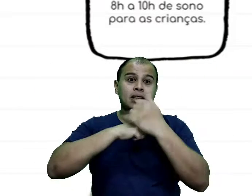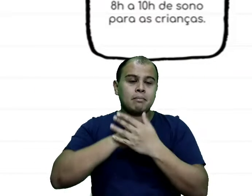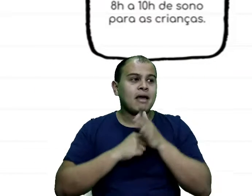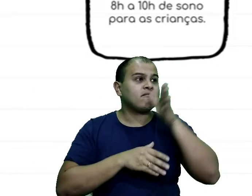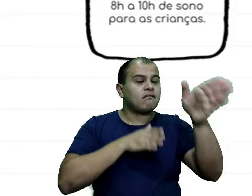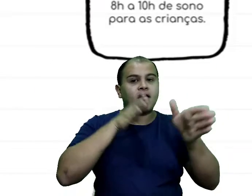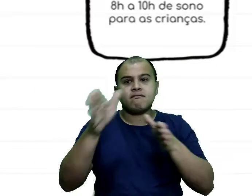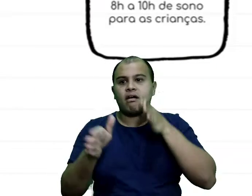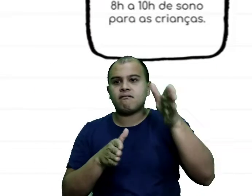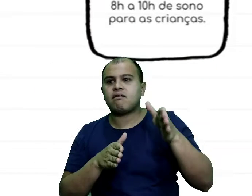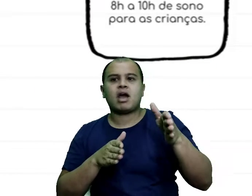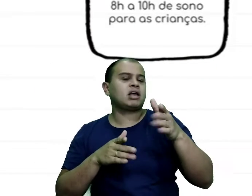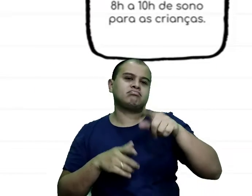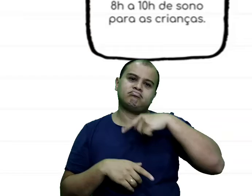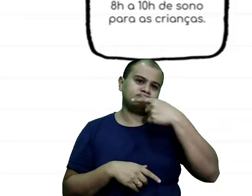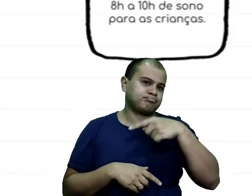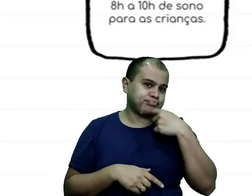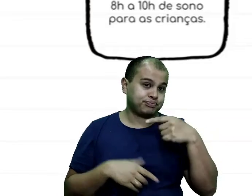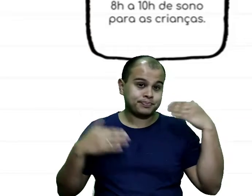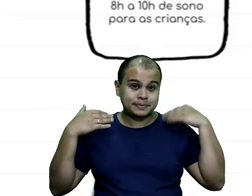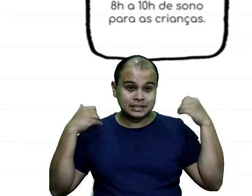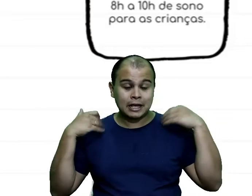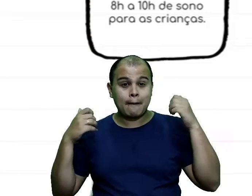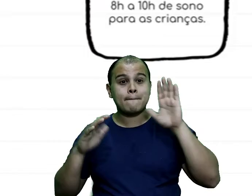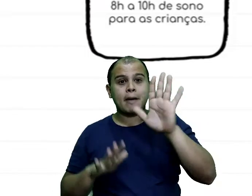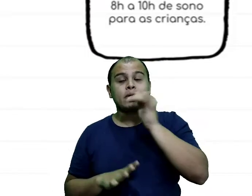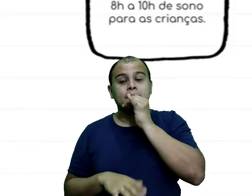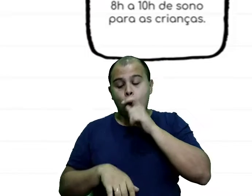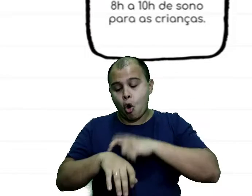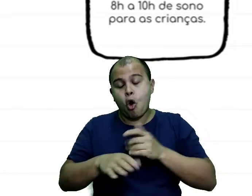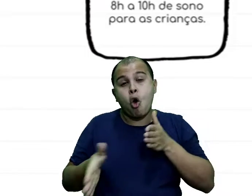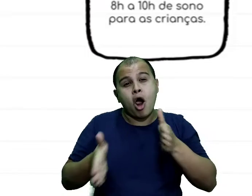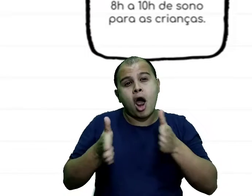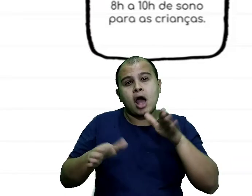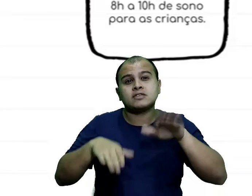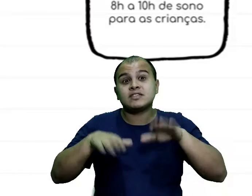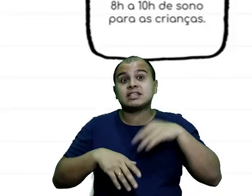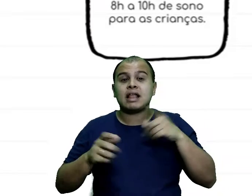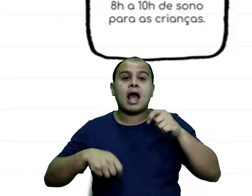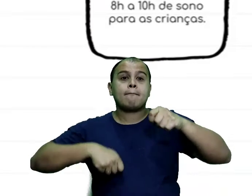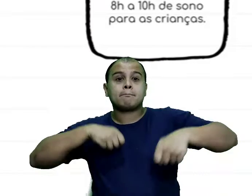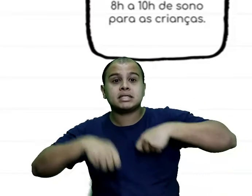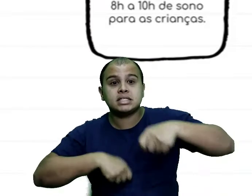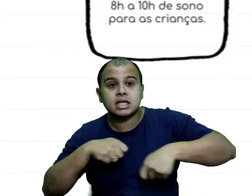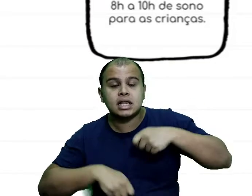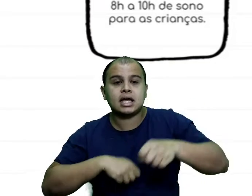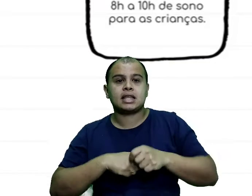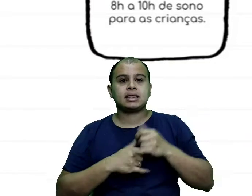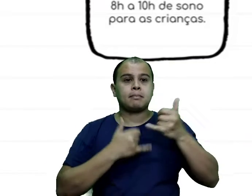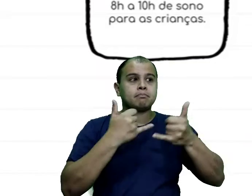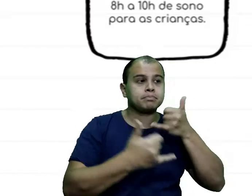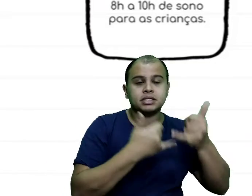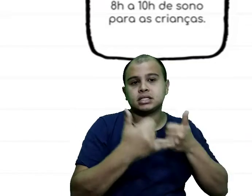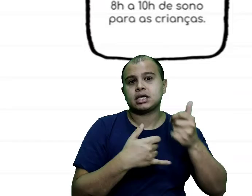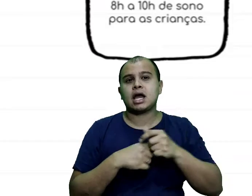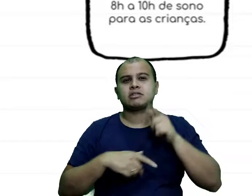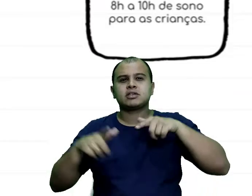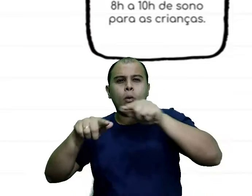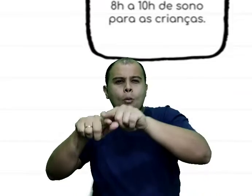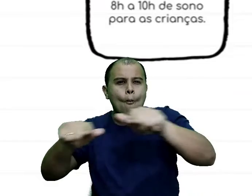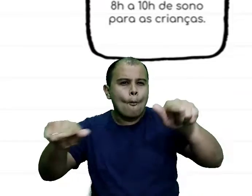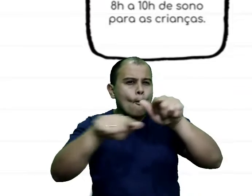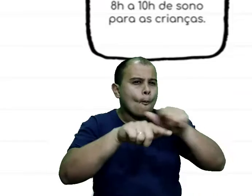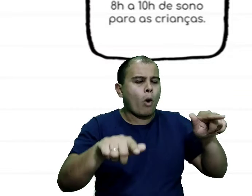ainda, então não é para ficar indo em parque, nada, mas se você tem um período que você consegue ir, o parque esteja vazio, leva seu filho para andar de bicicleta, leva